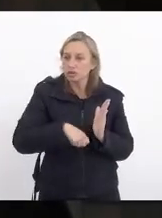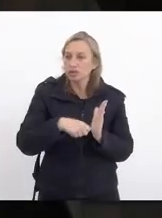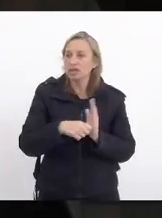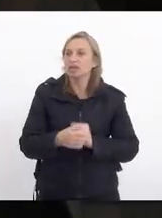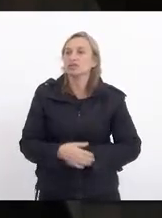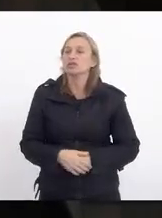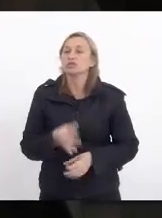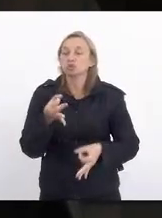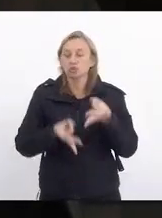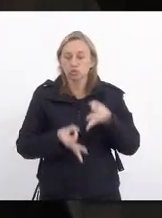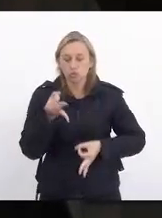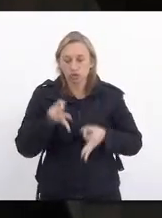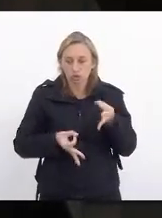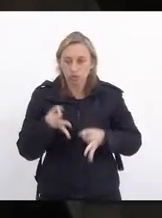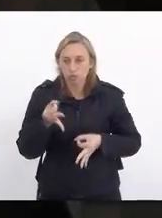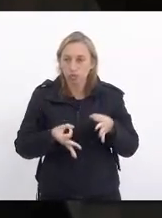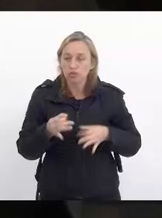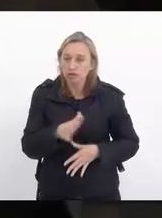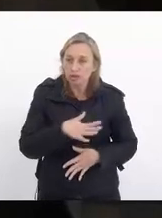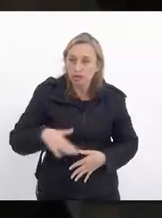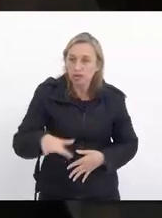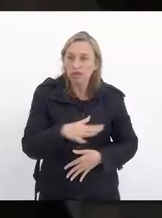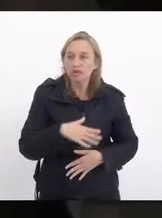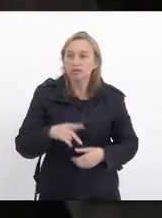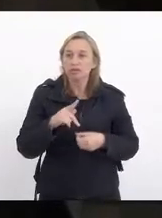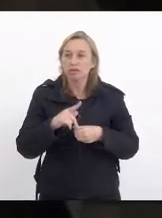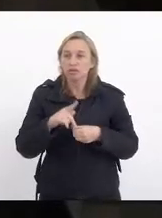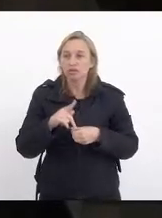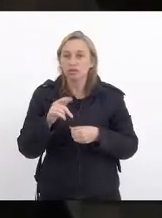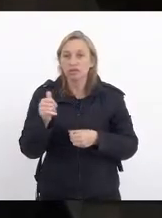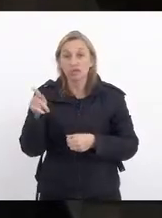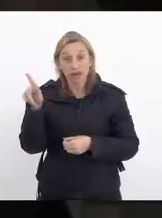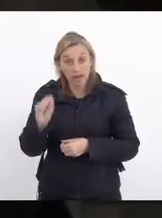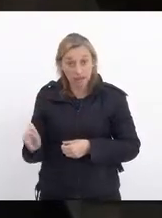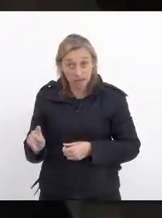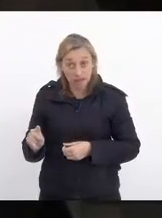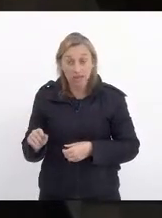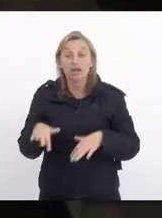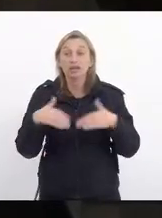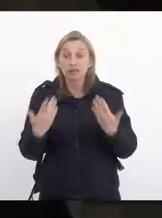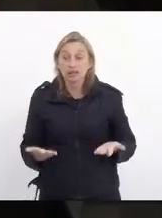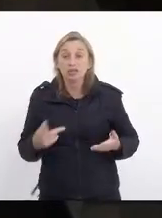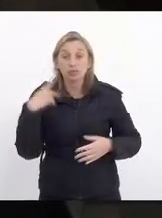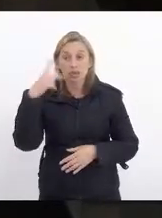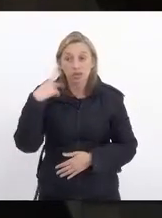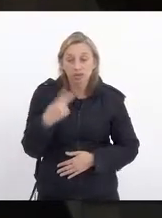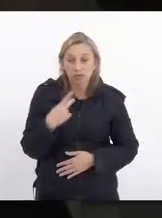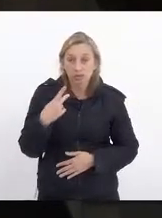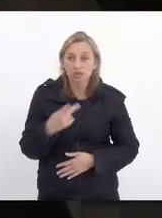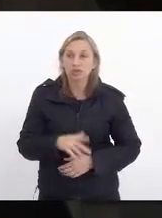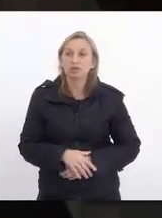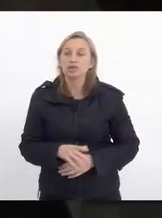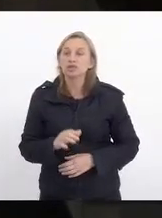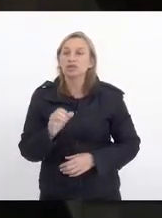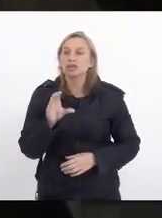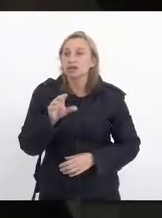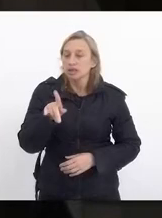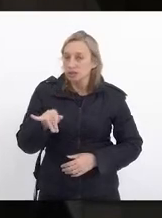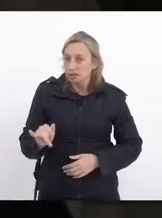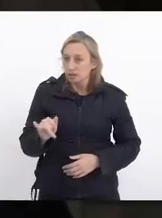e jurídico na área de petróleo e gás tão Parlamento através da sua